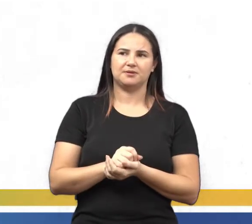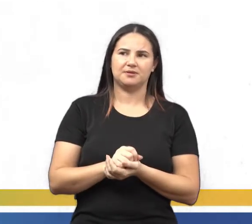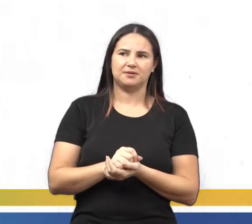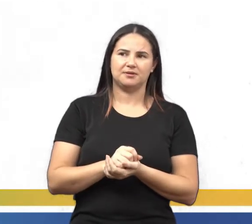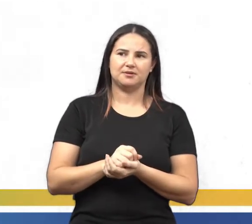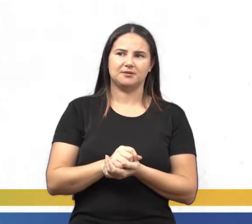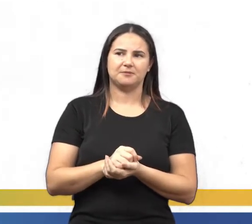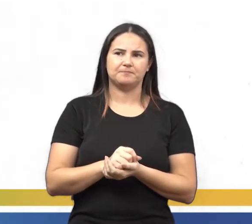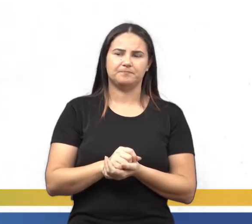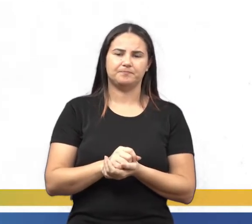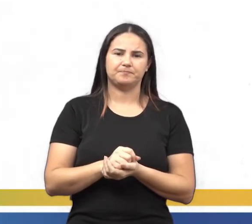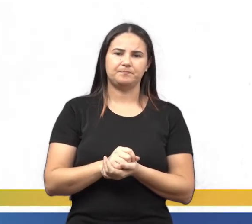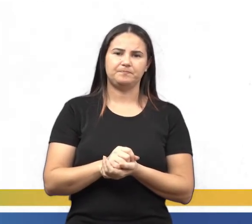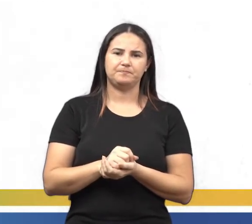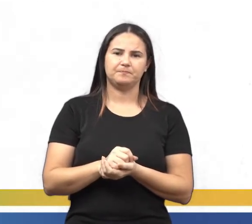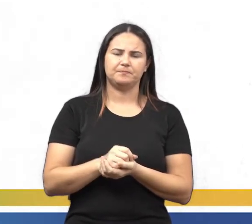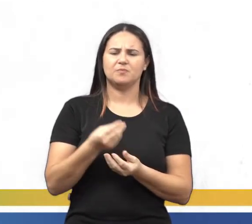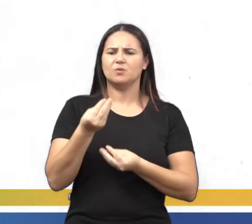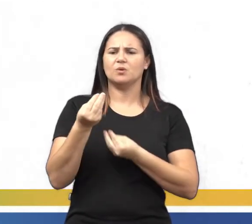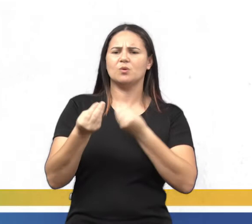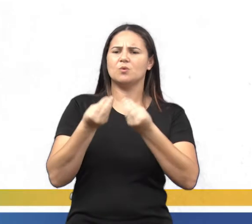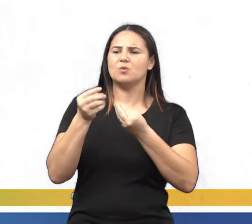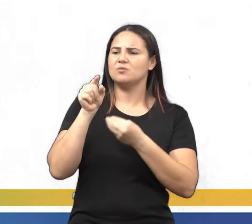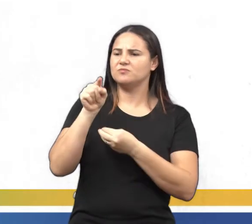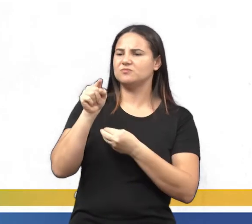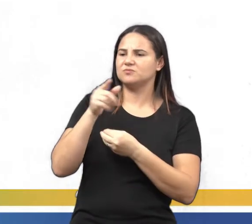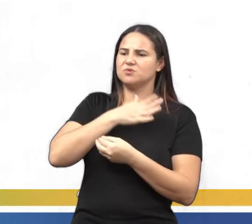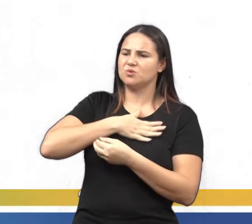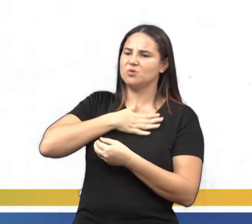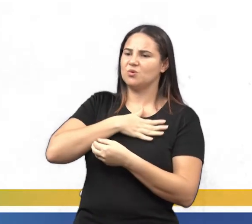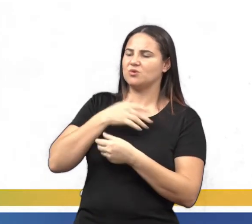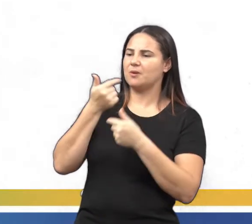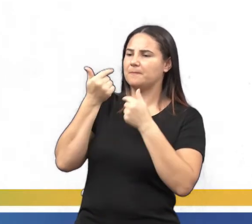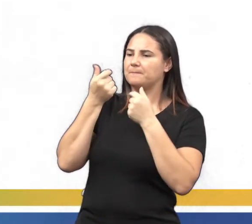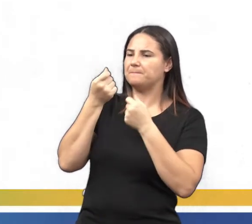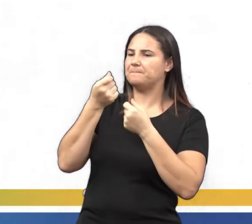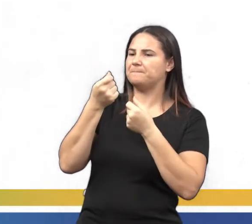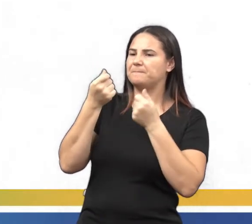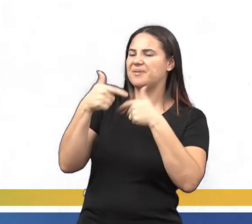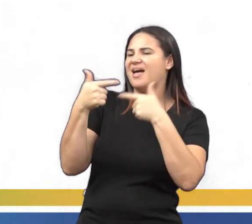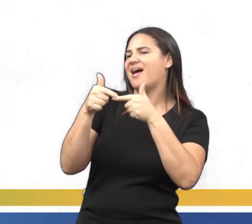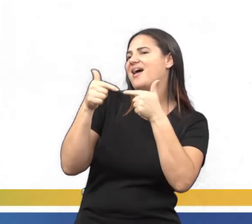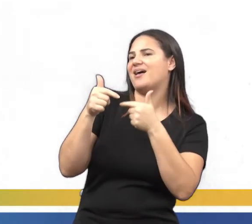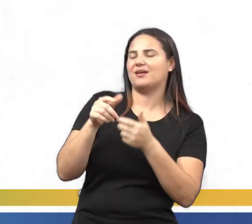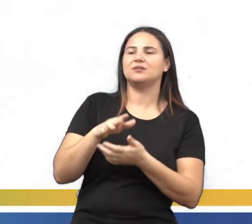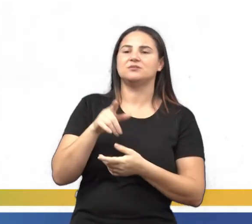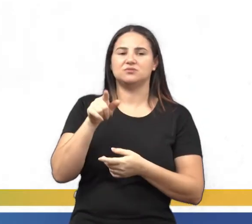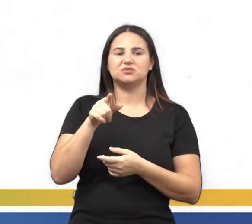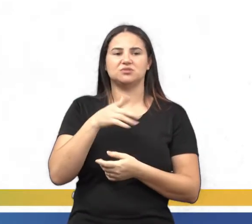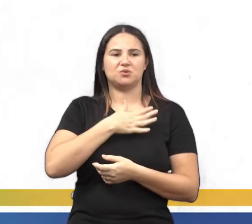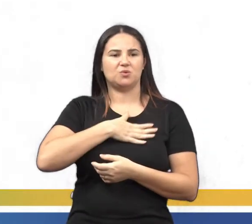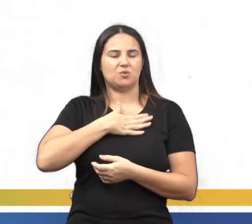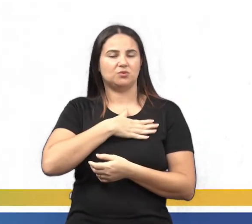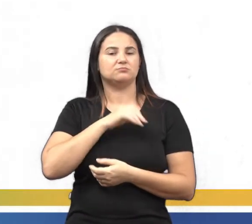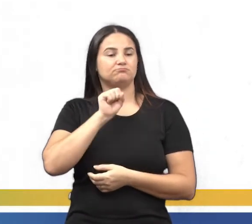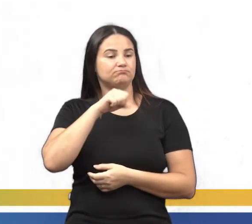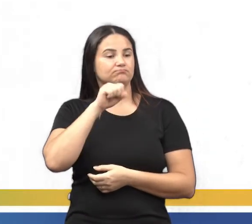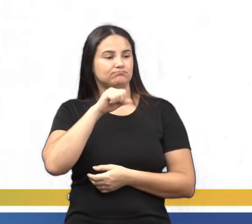se sente por fazer as pessoas sorrirem? Ele responde, é a melhor forma de pagamento que existe depois do